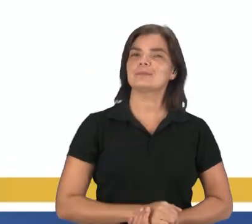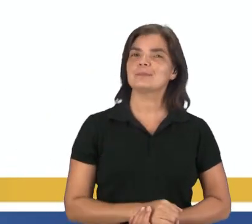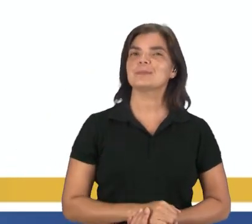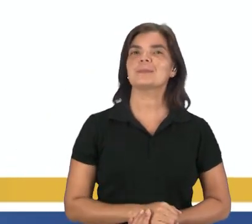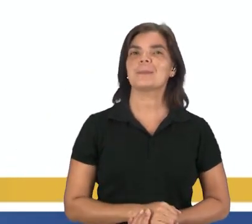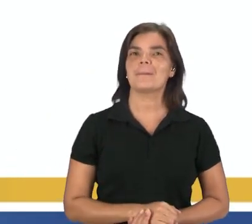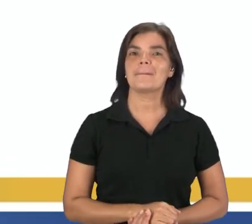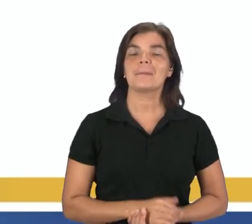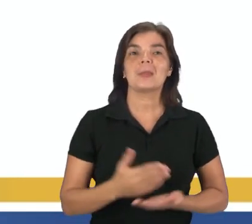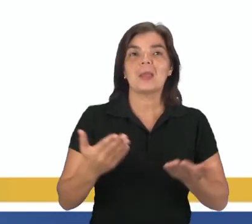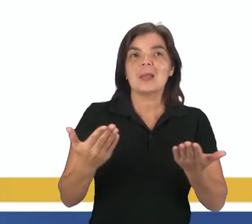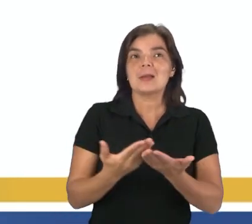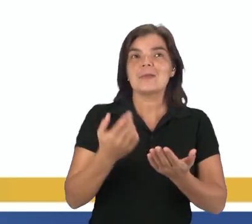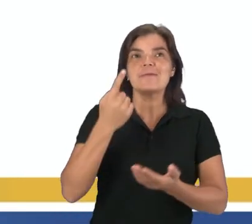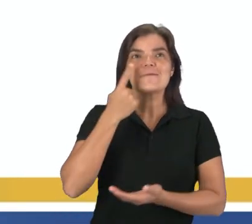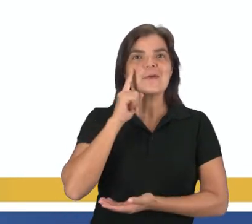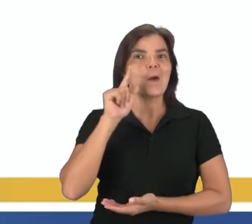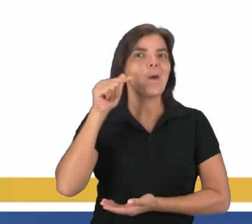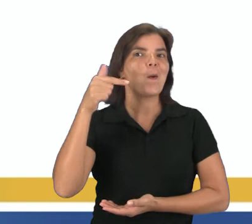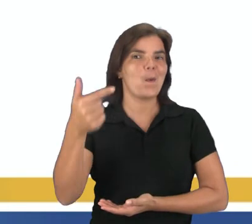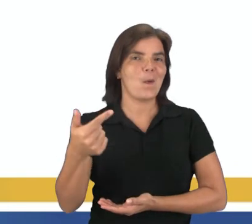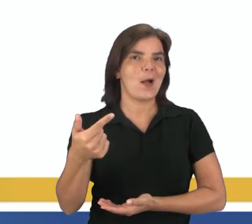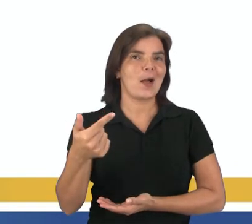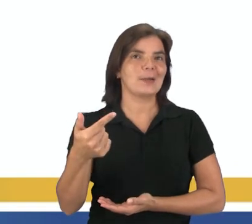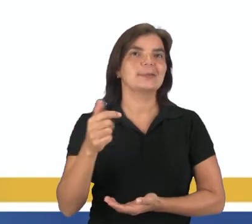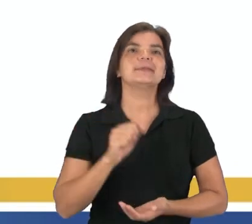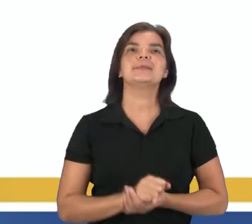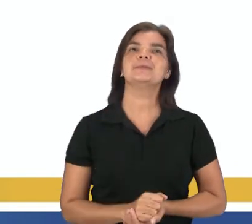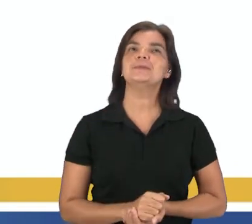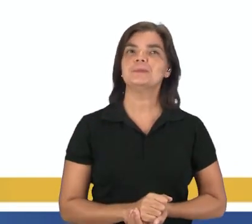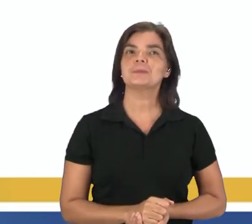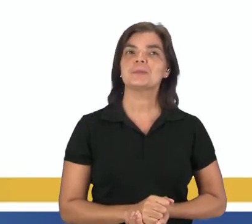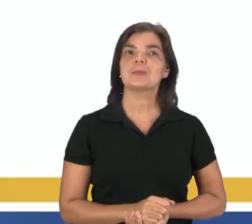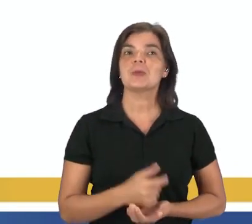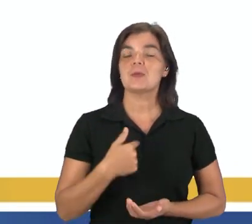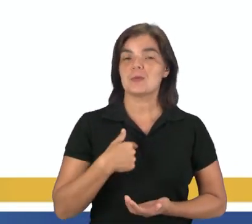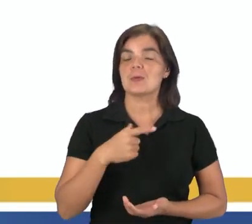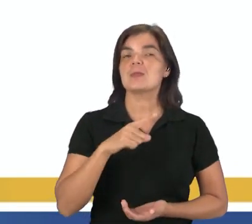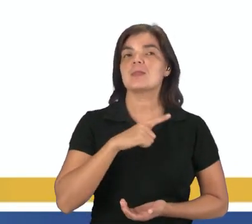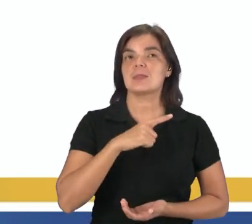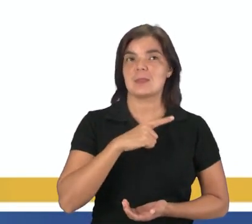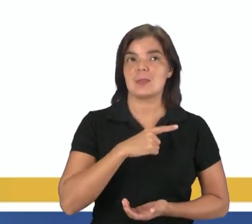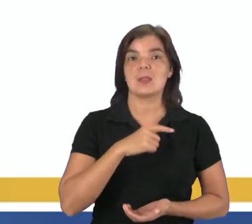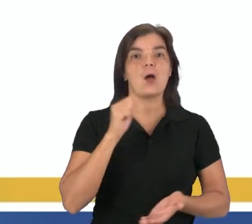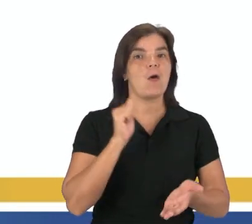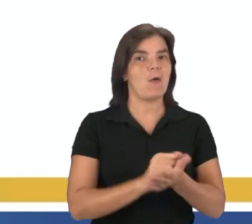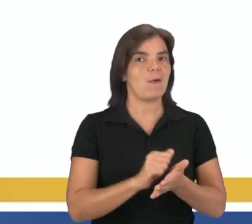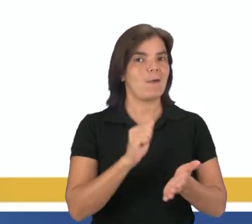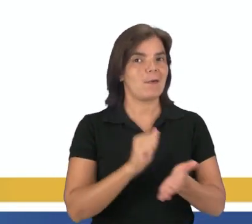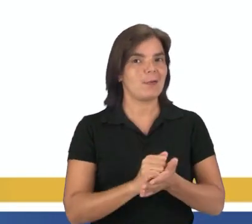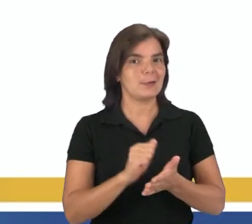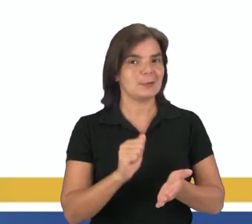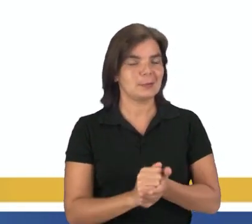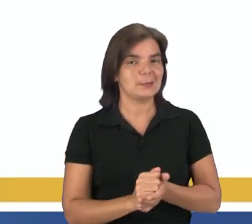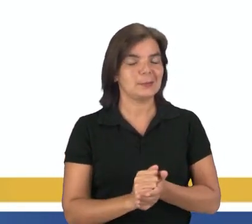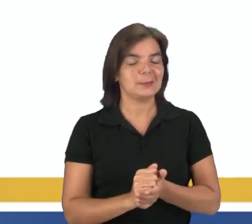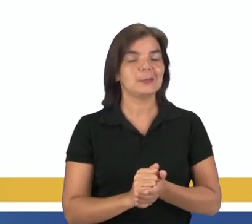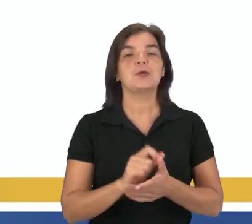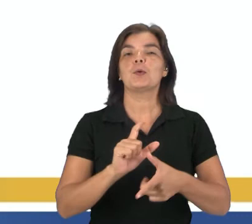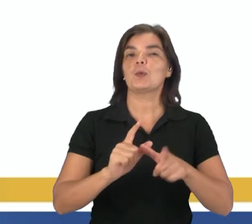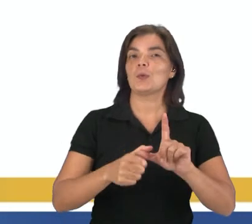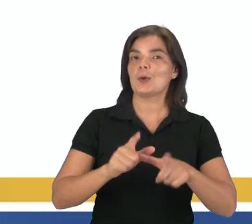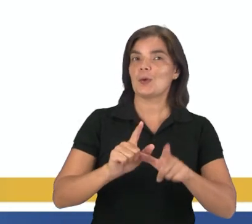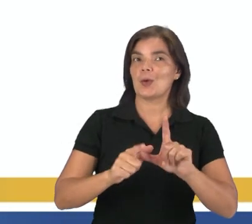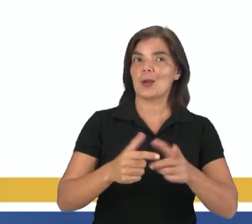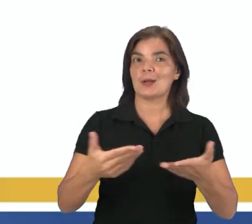100.000, né? Agora, nós vamos fazer ao contrário, né? Agora, nós temos escrito com as